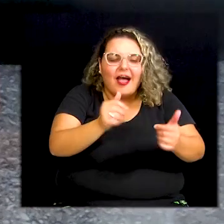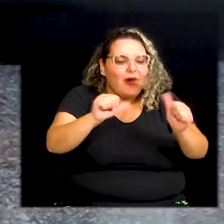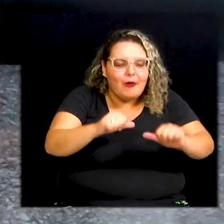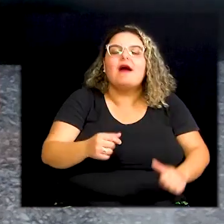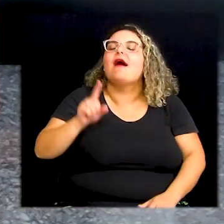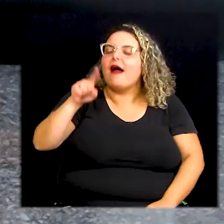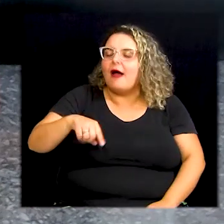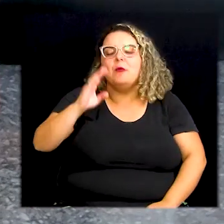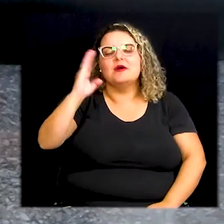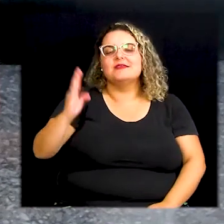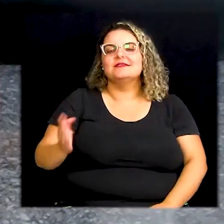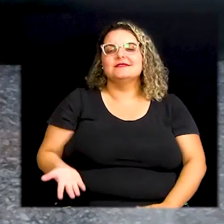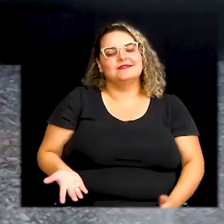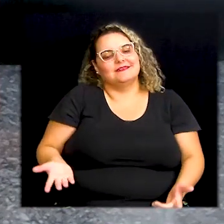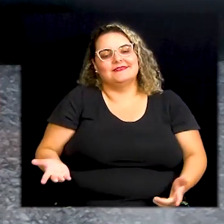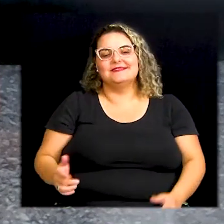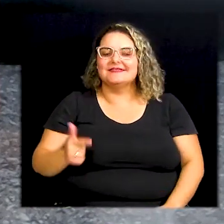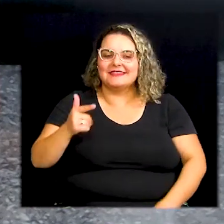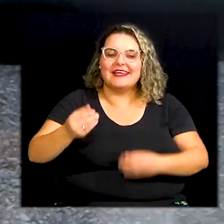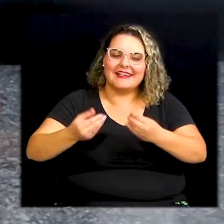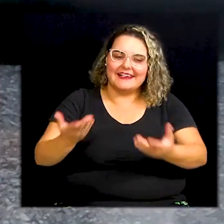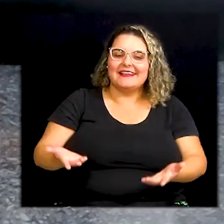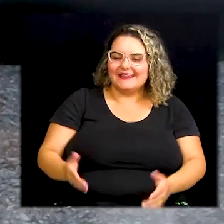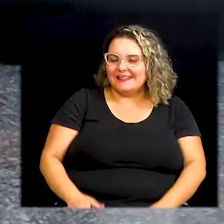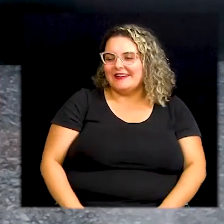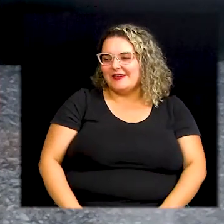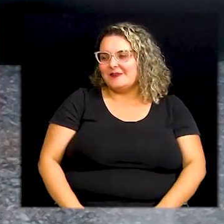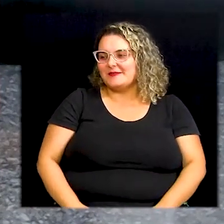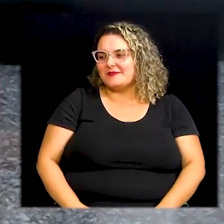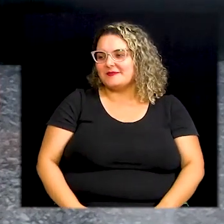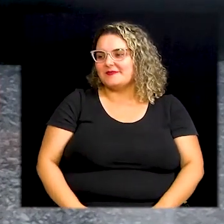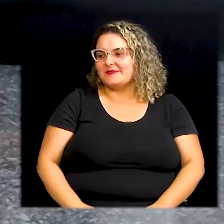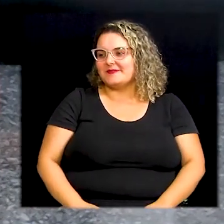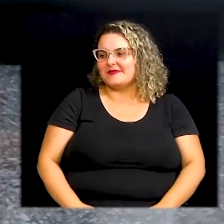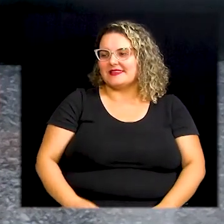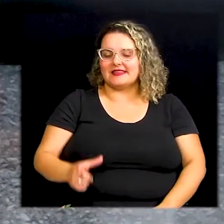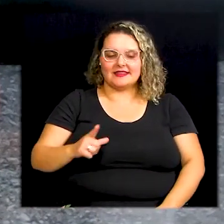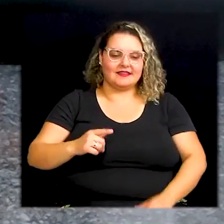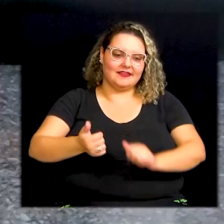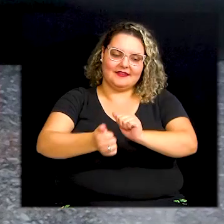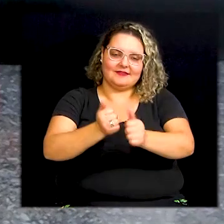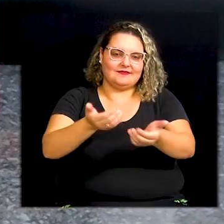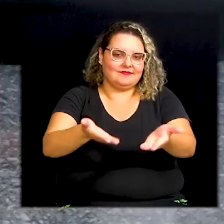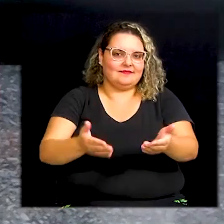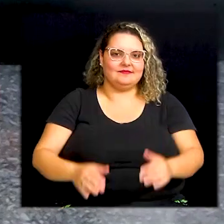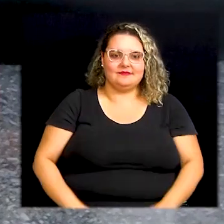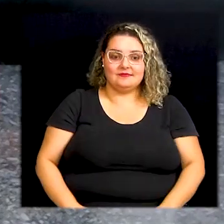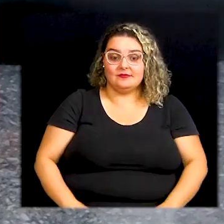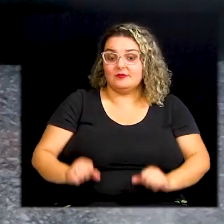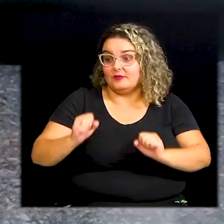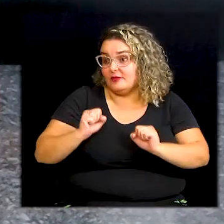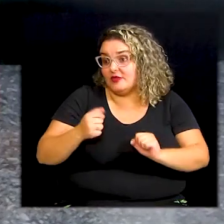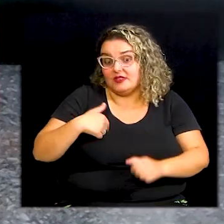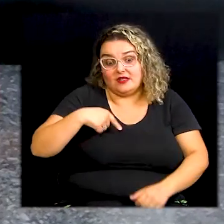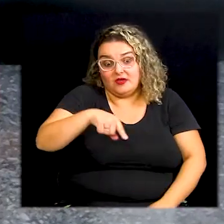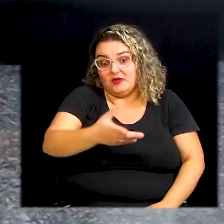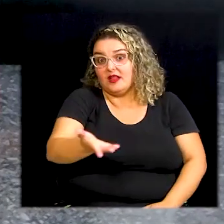O Brasil, pra mim, não tem como, né? Igual tem jogadores lá, poderia ser eu